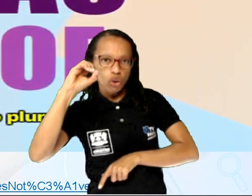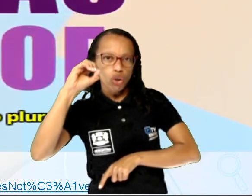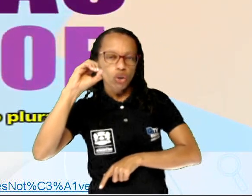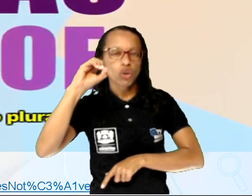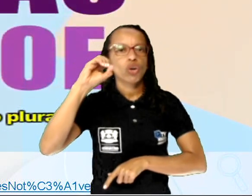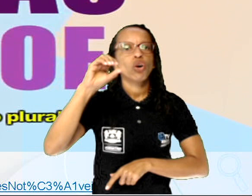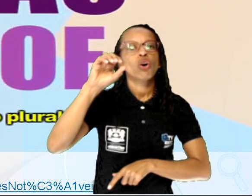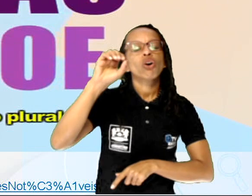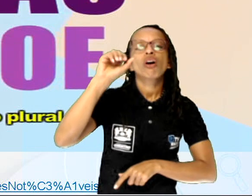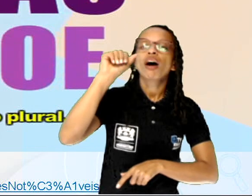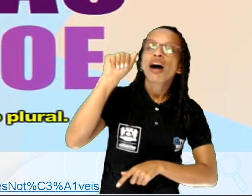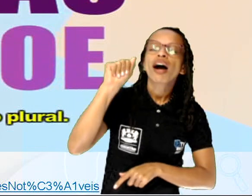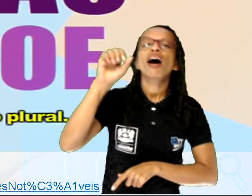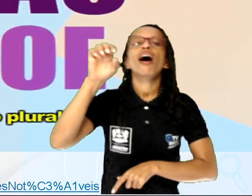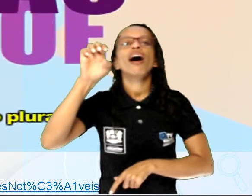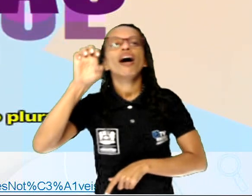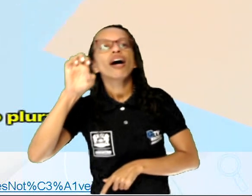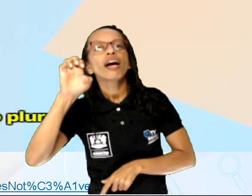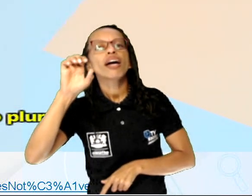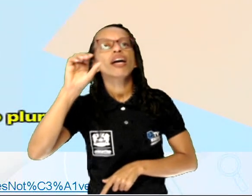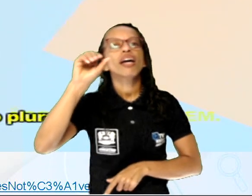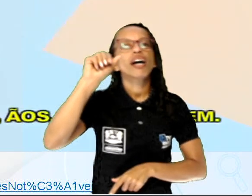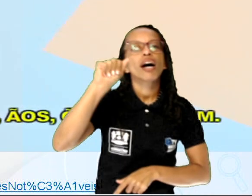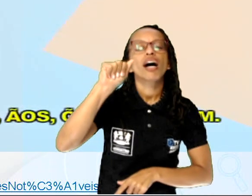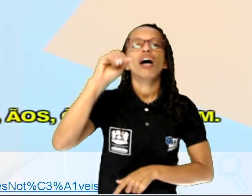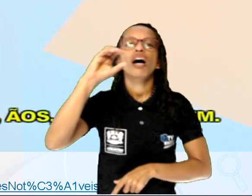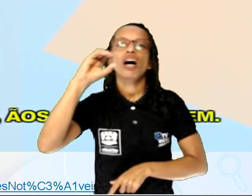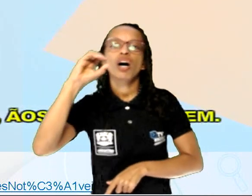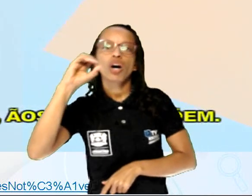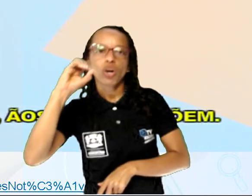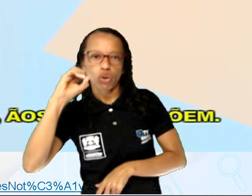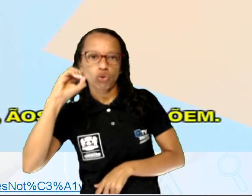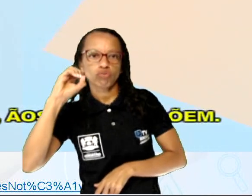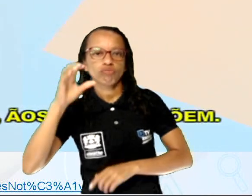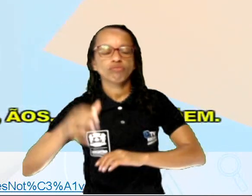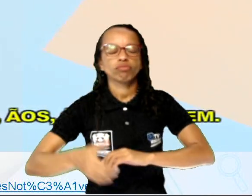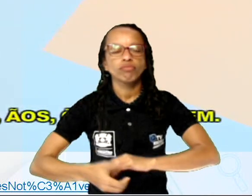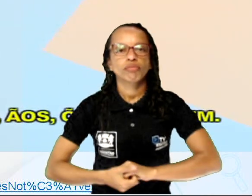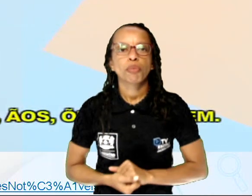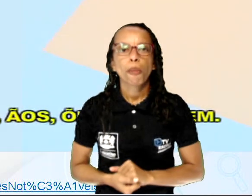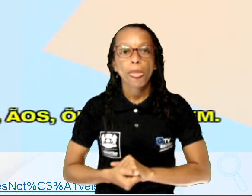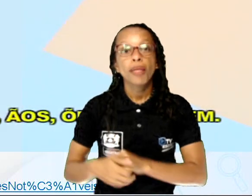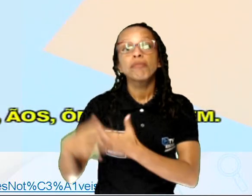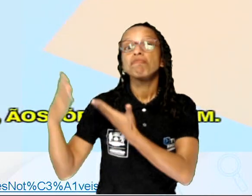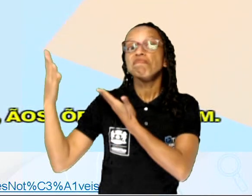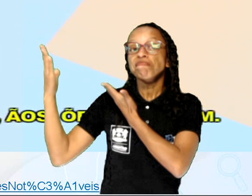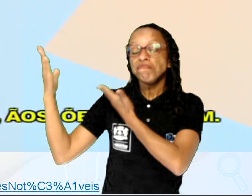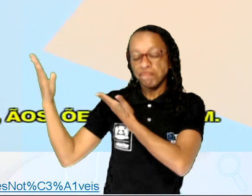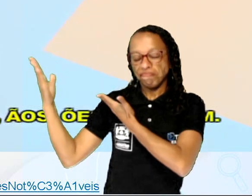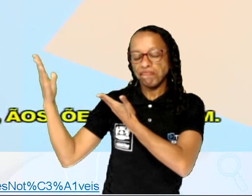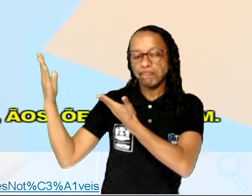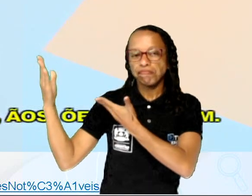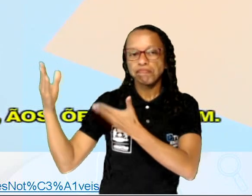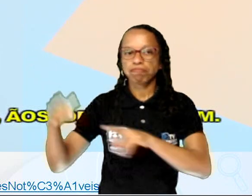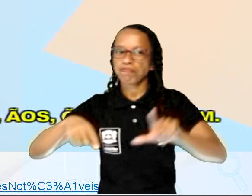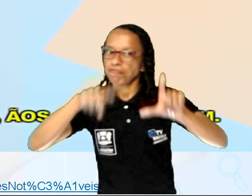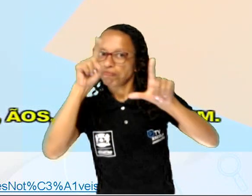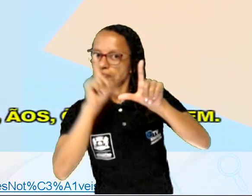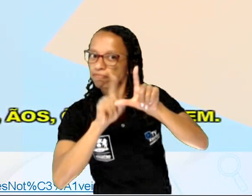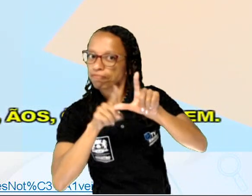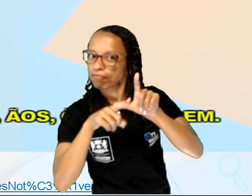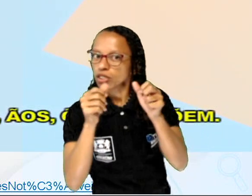palavras, estejam elas no singular ou no plural. Sendo assim, temos o tio em ans,